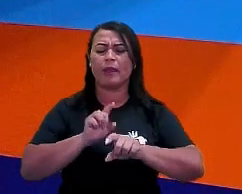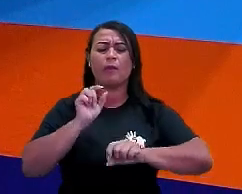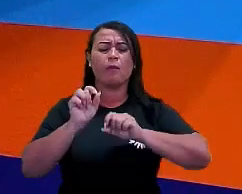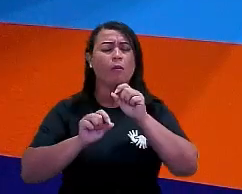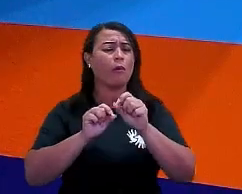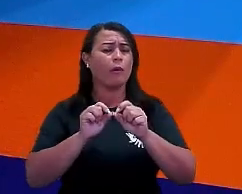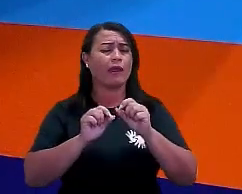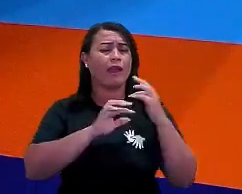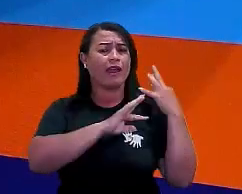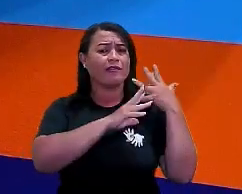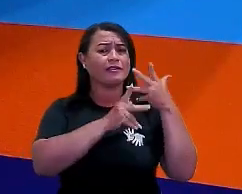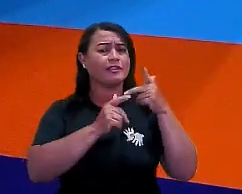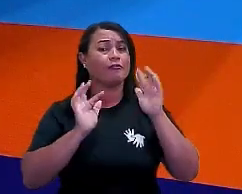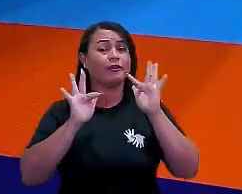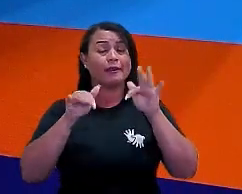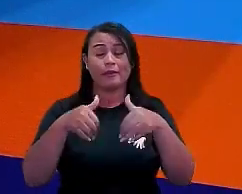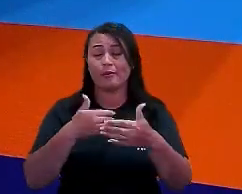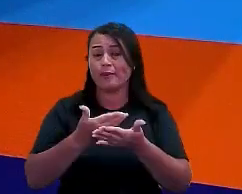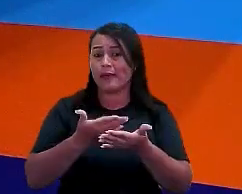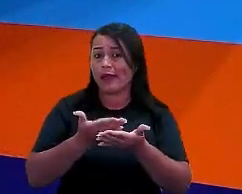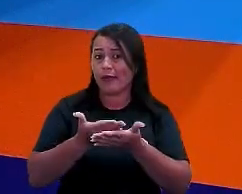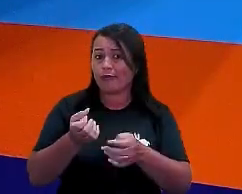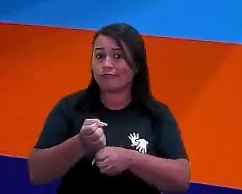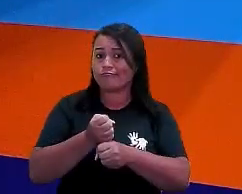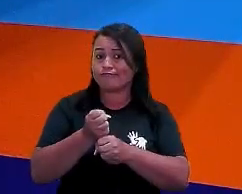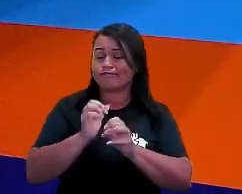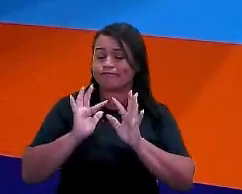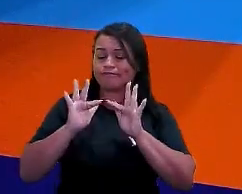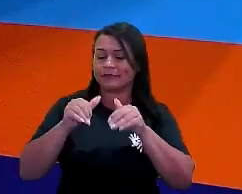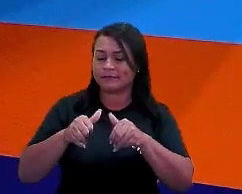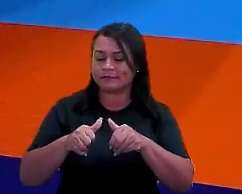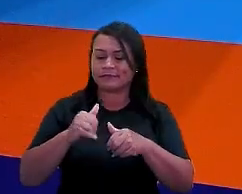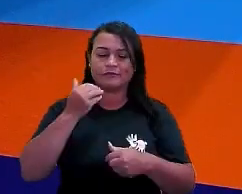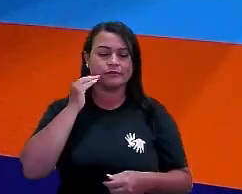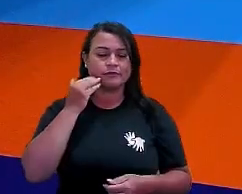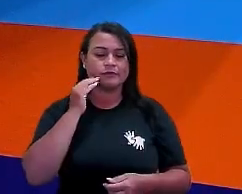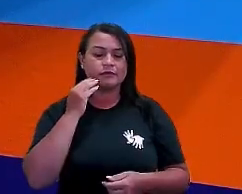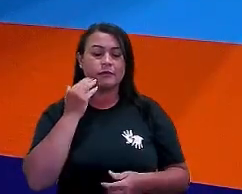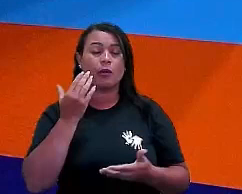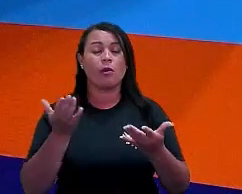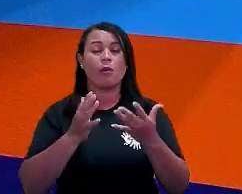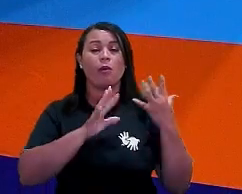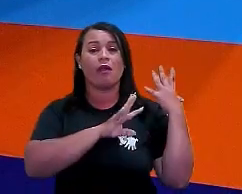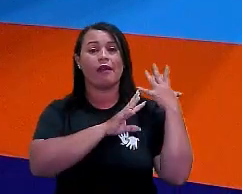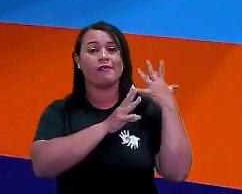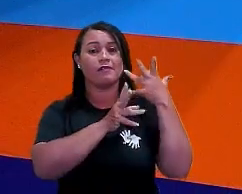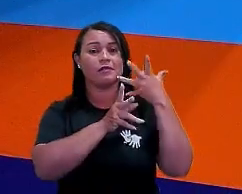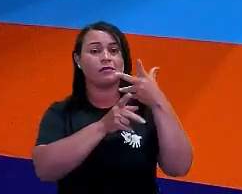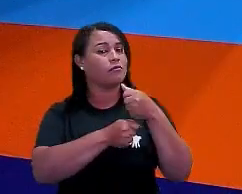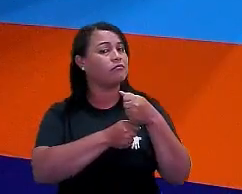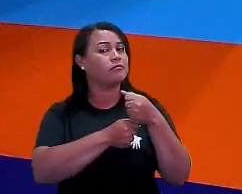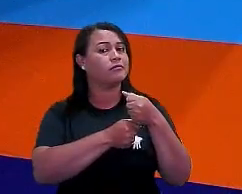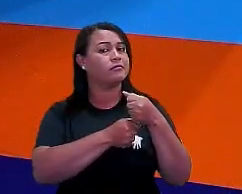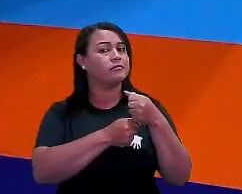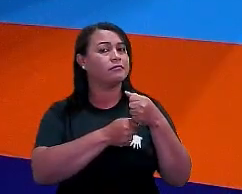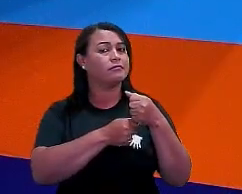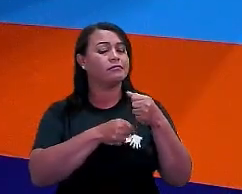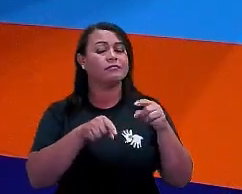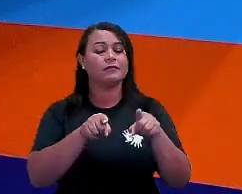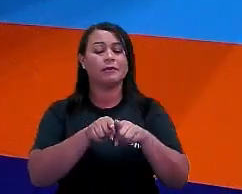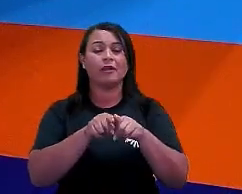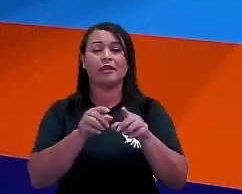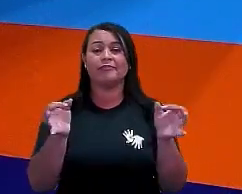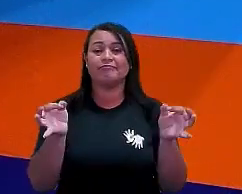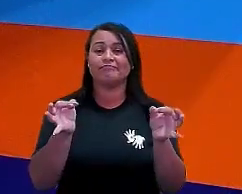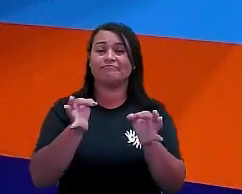revisão final? Porque é a nossa última aulinha do ano, tá certo? Então, nós vamos fazer essa revisão e